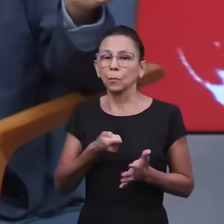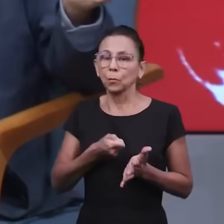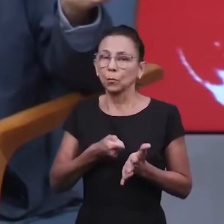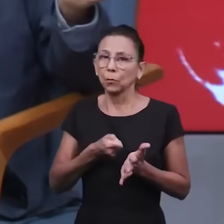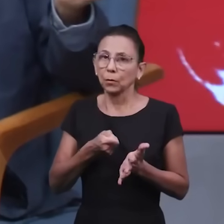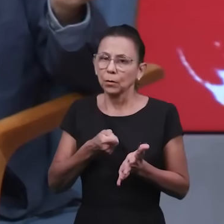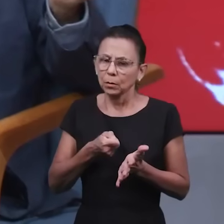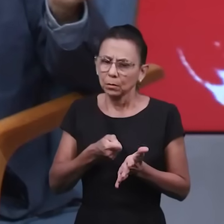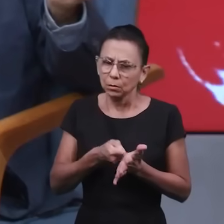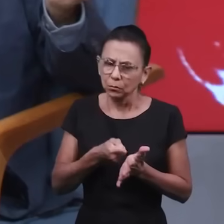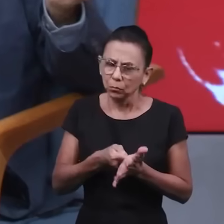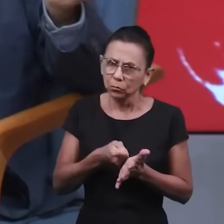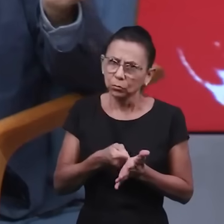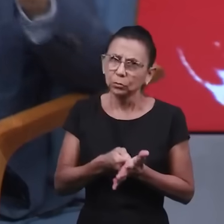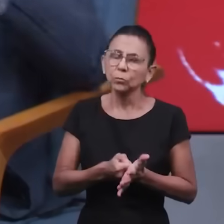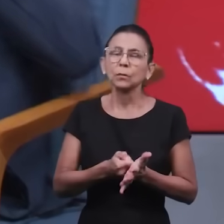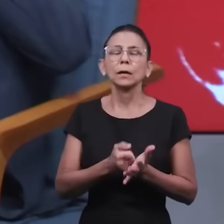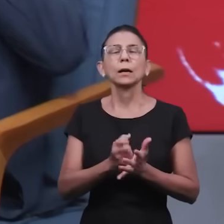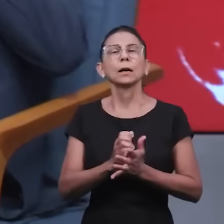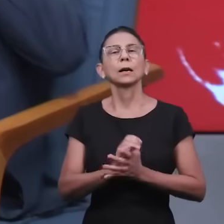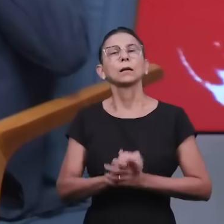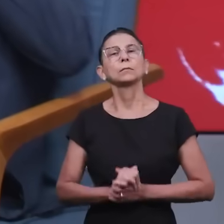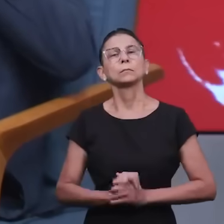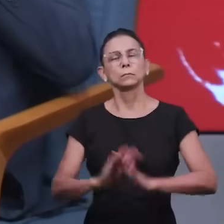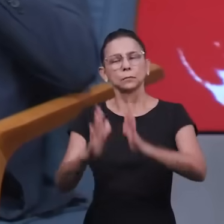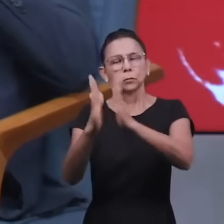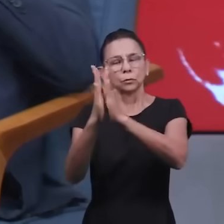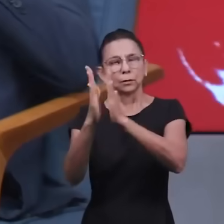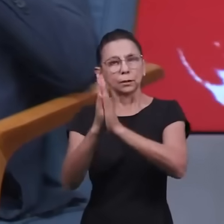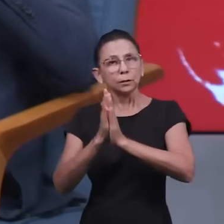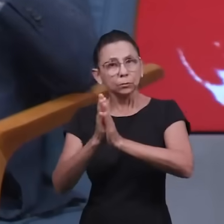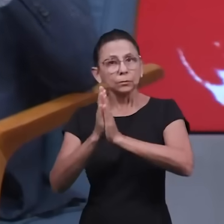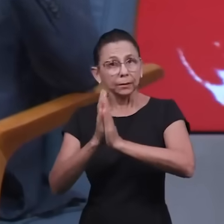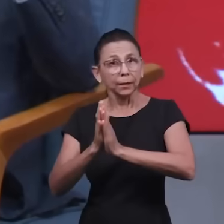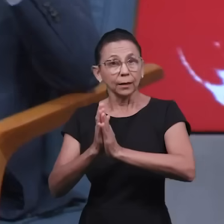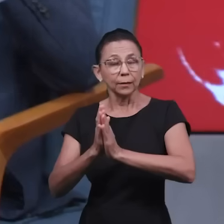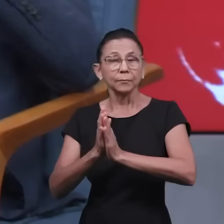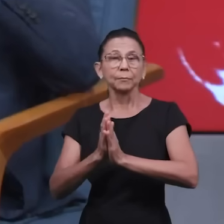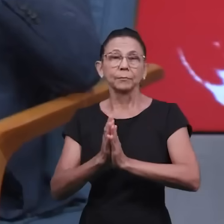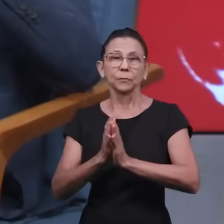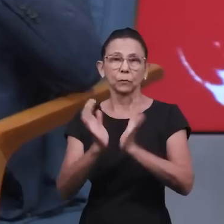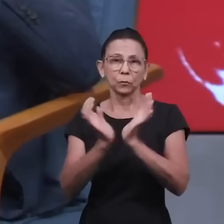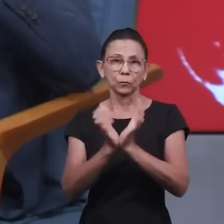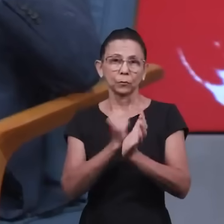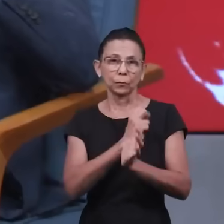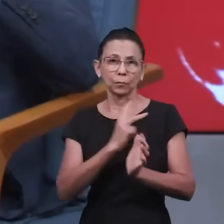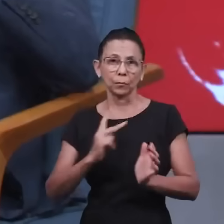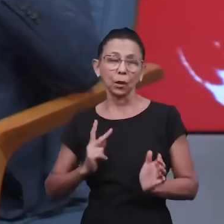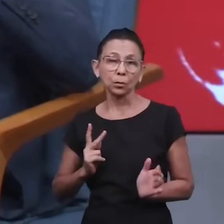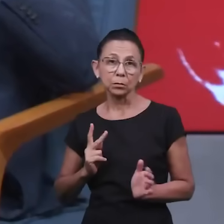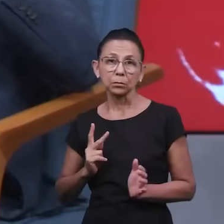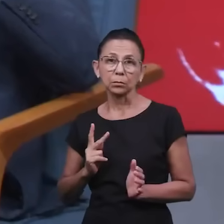oração, eles vão cuidar desse serviço, não é? Porque a igreja cresceu muito.